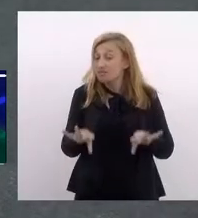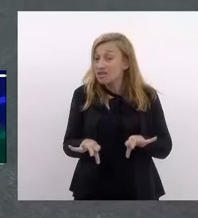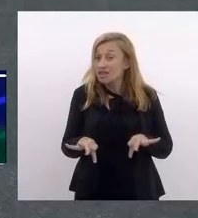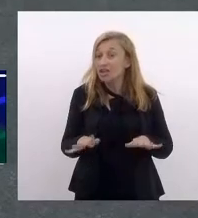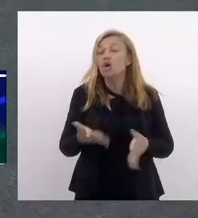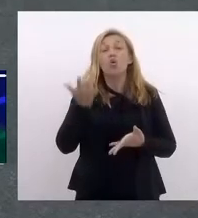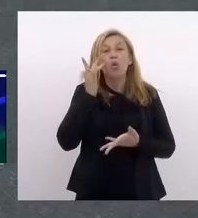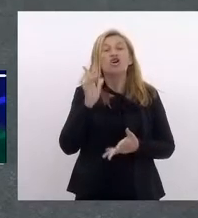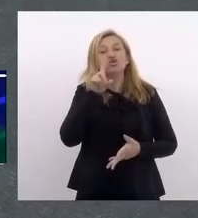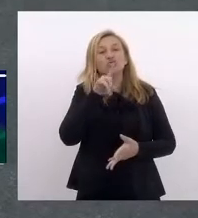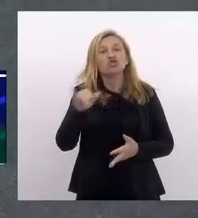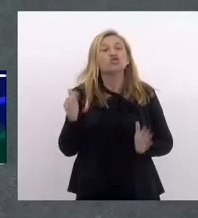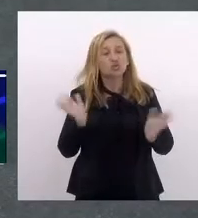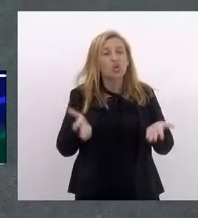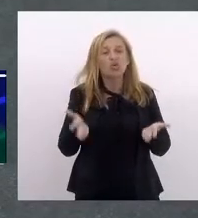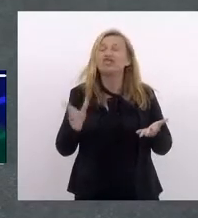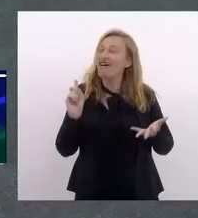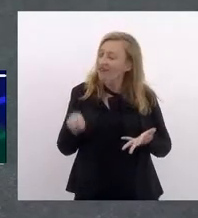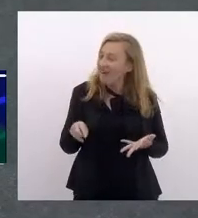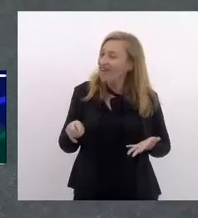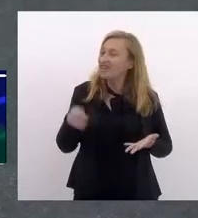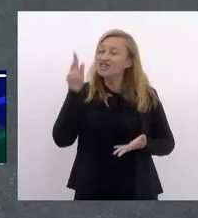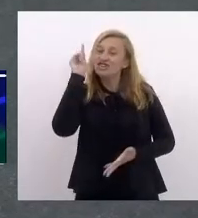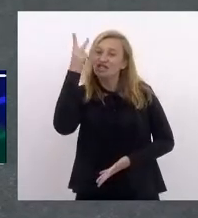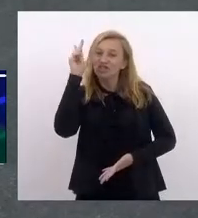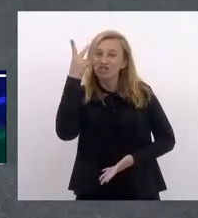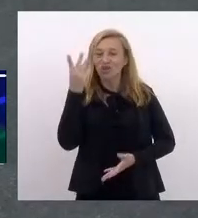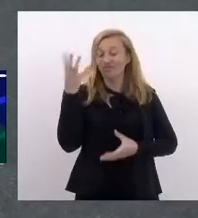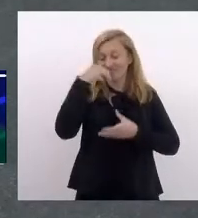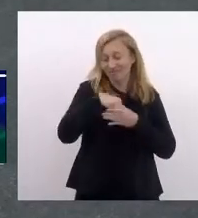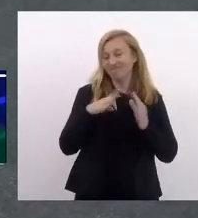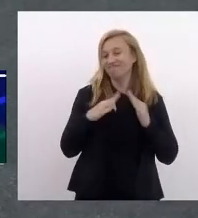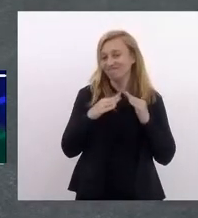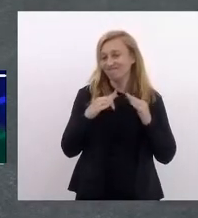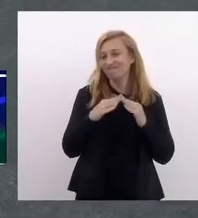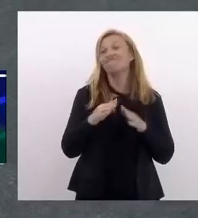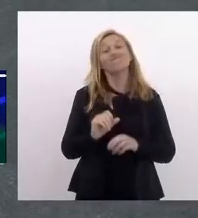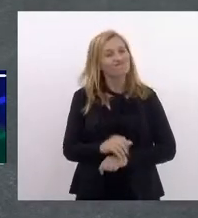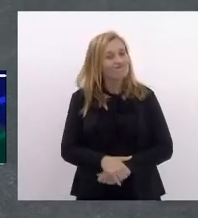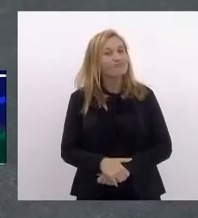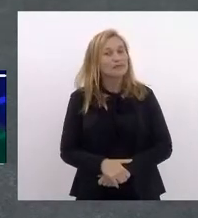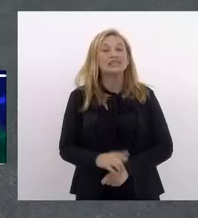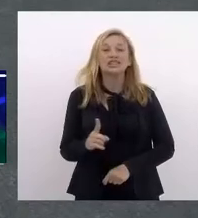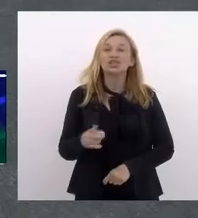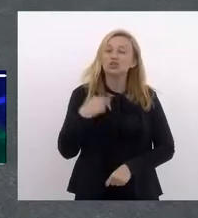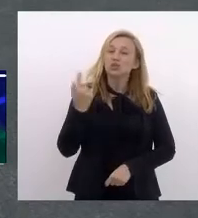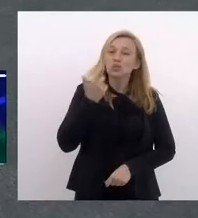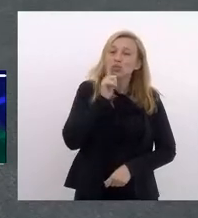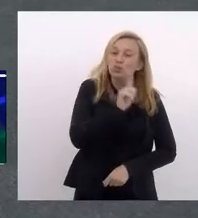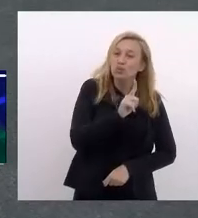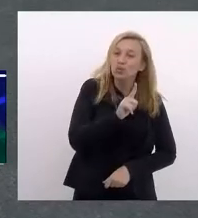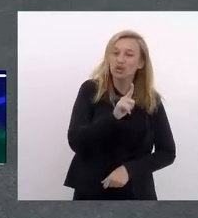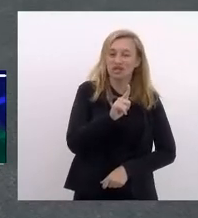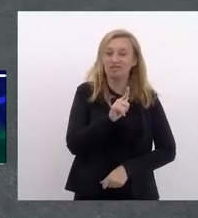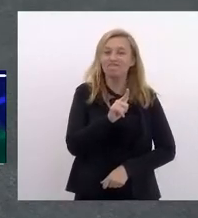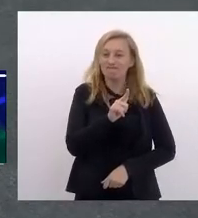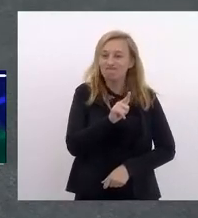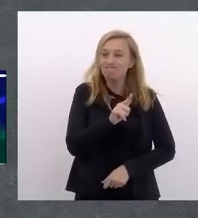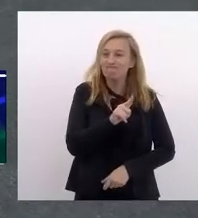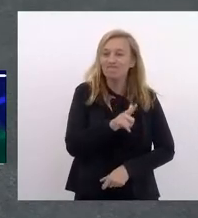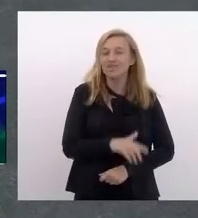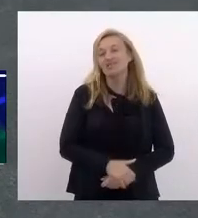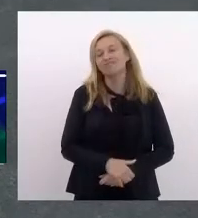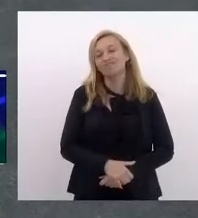a data de hoje é histórica dentro dessa casa, é histórica. É a gente conseguir fazer com